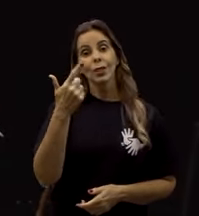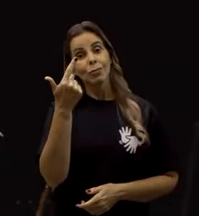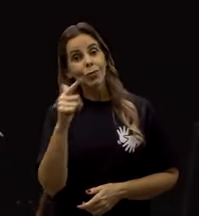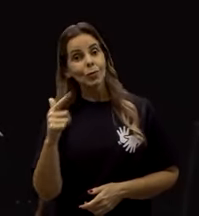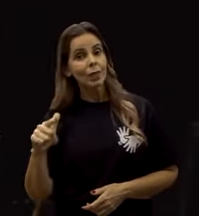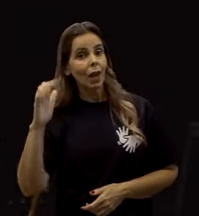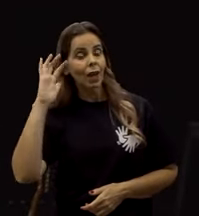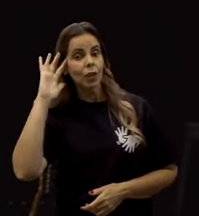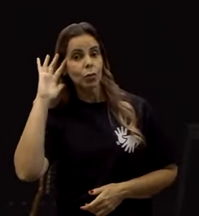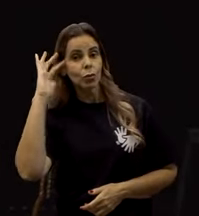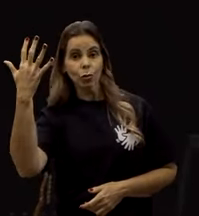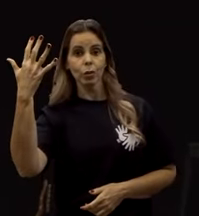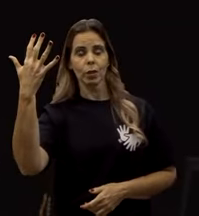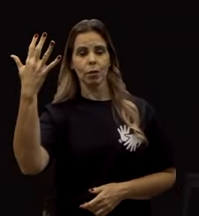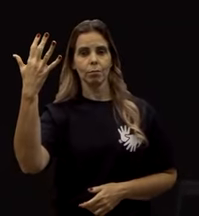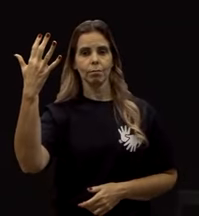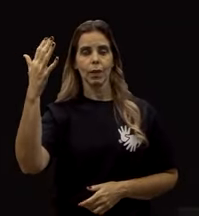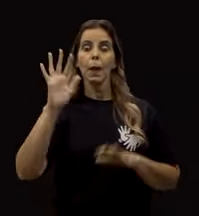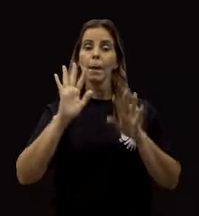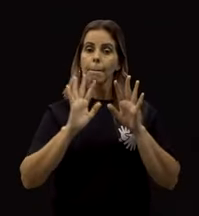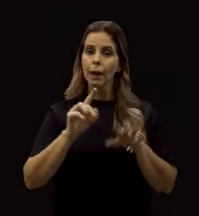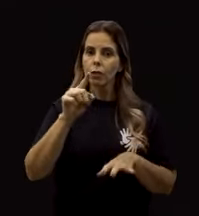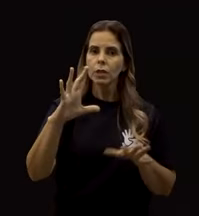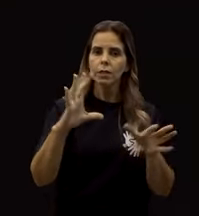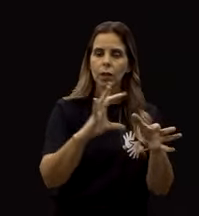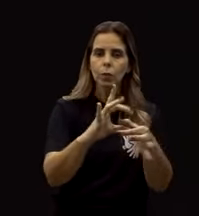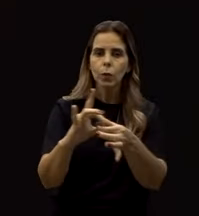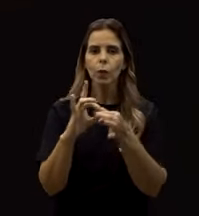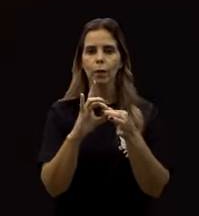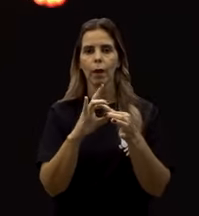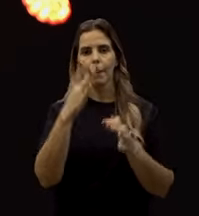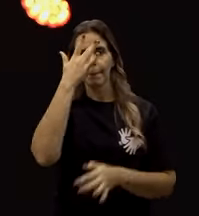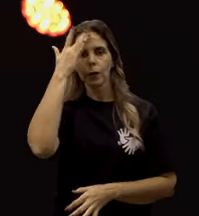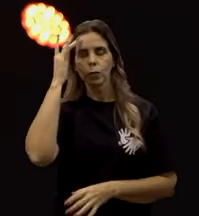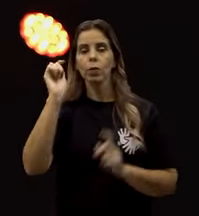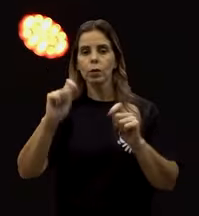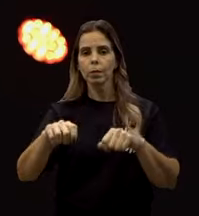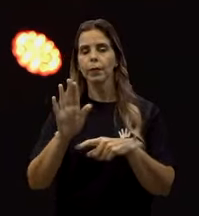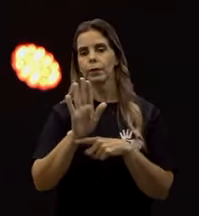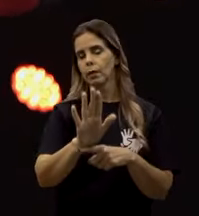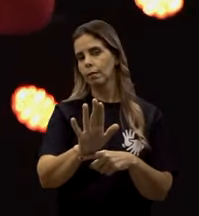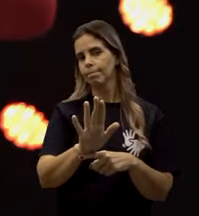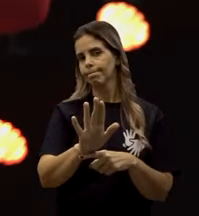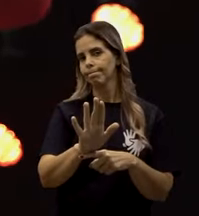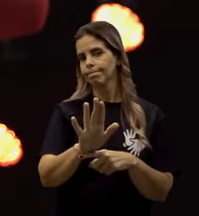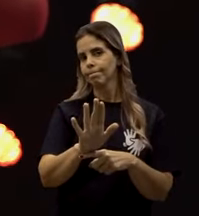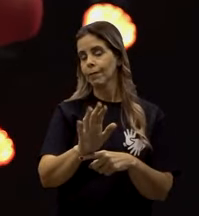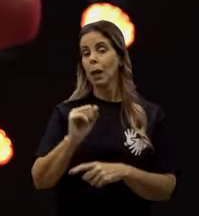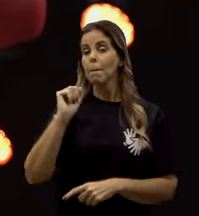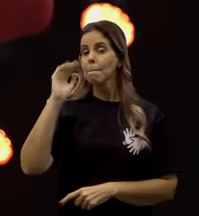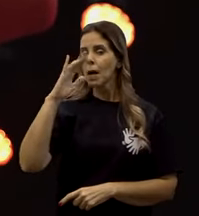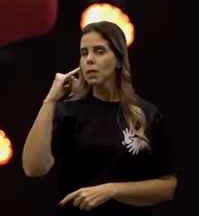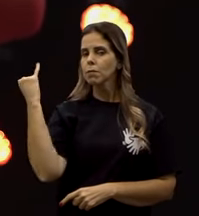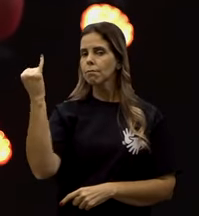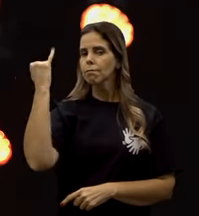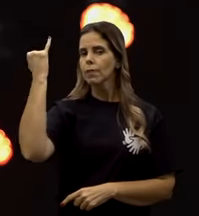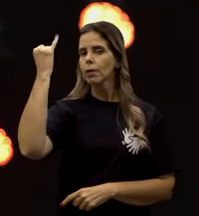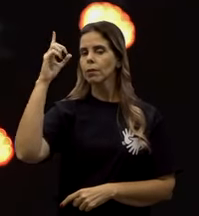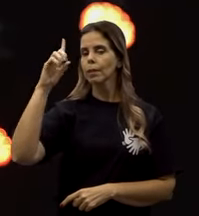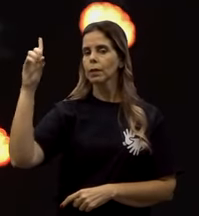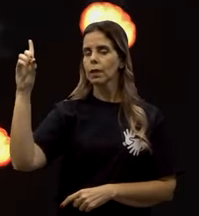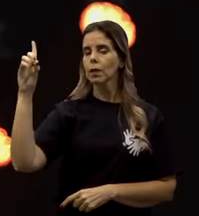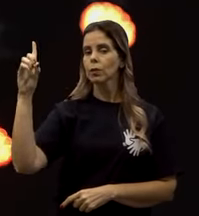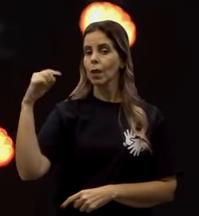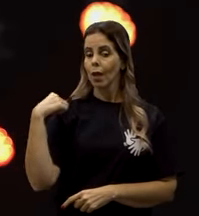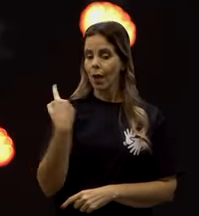solução quem recebe isso aqui diga Amém o que que é mais importante para Deus mais importante para Deus é o nosso desejo de